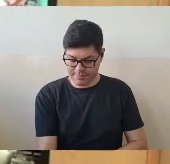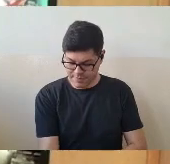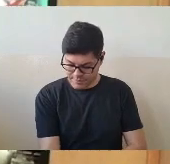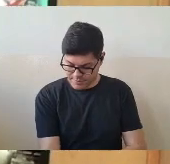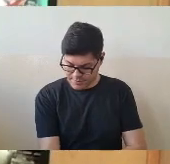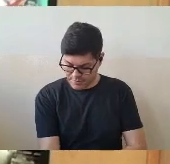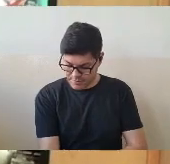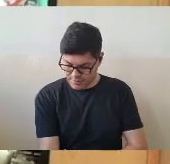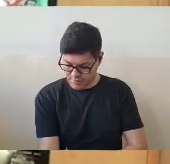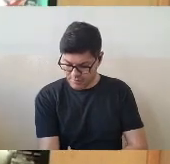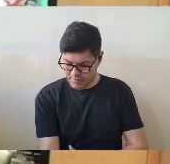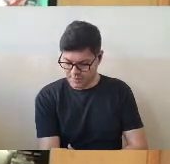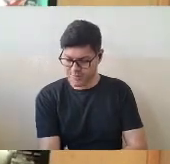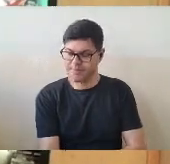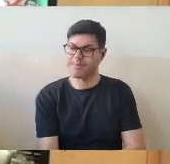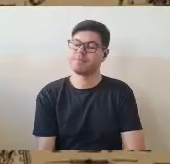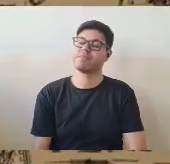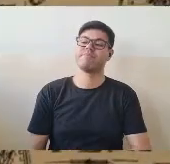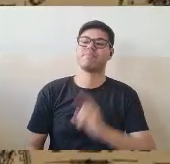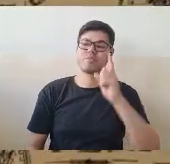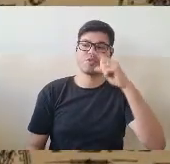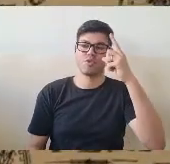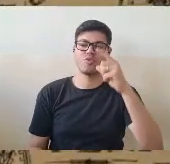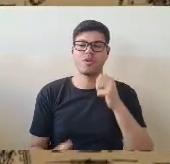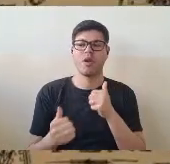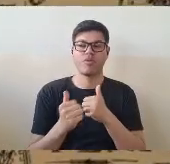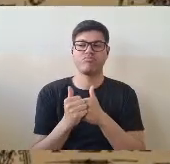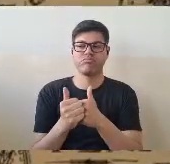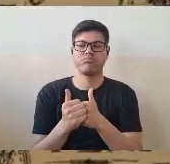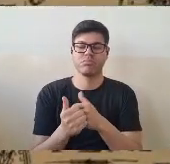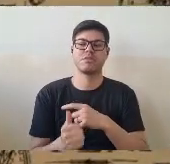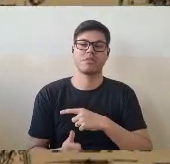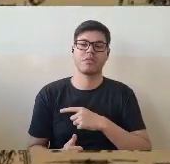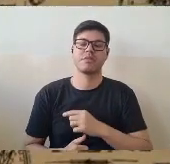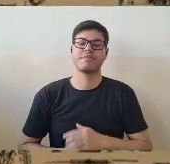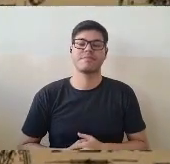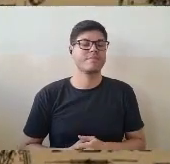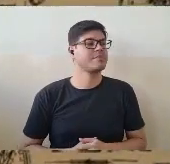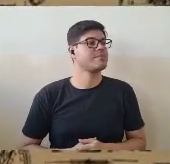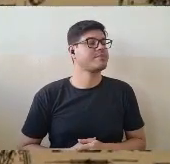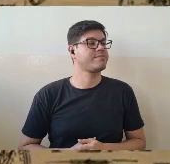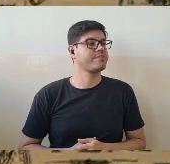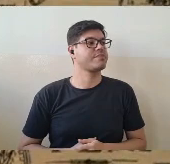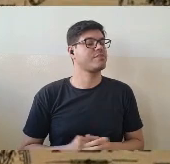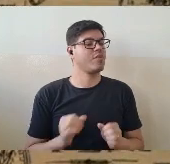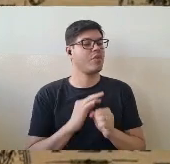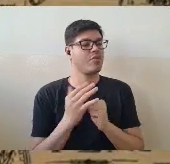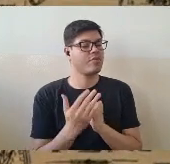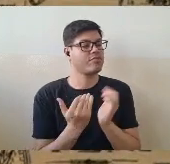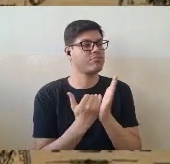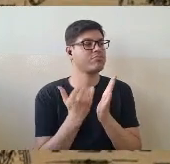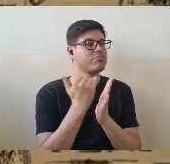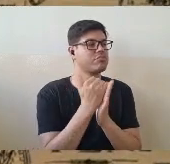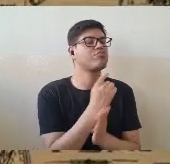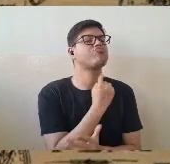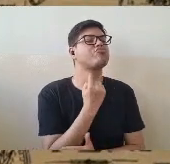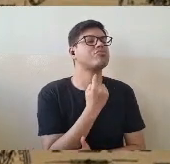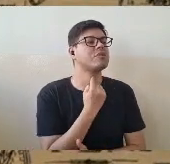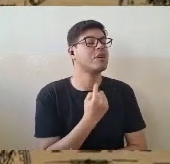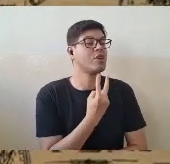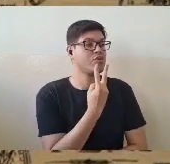quase todos os dias eu ia acompanhar. Isso. A Covid mata muito mais que as outras patologias. Nós tivemos